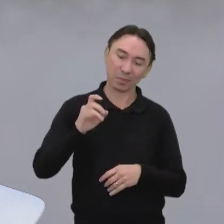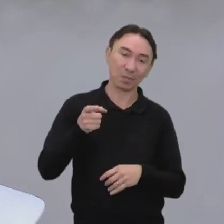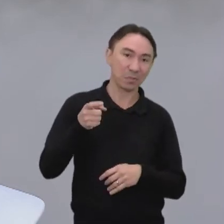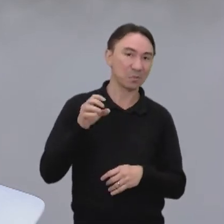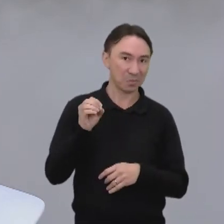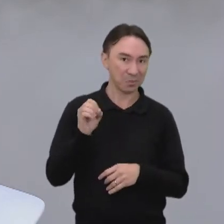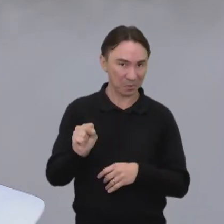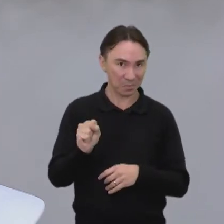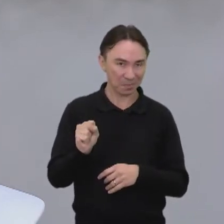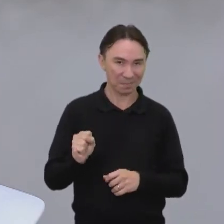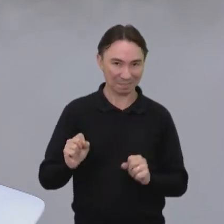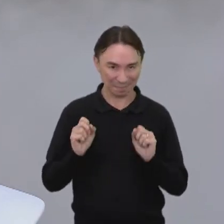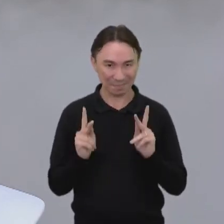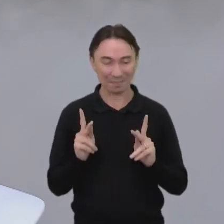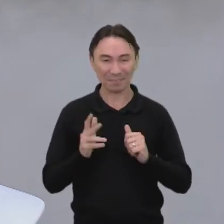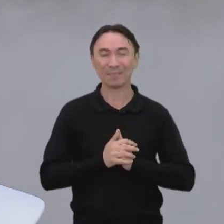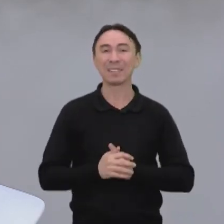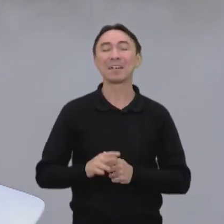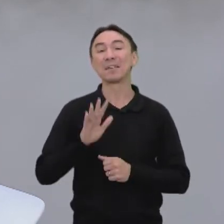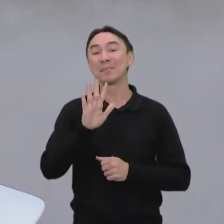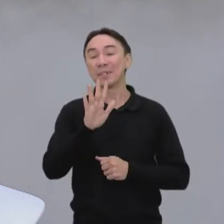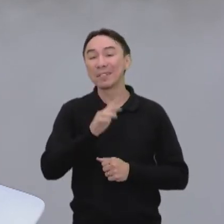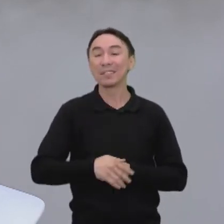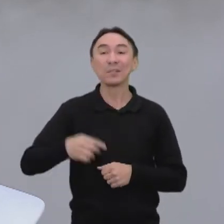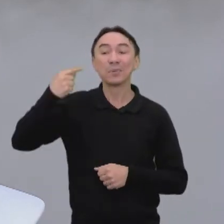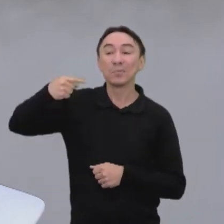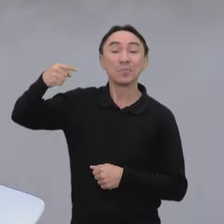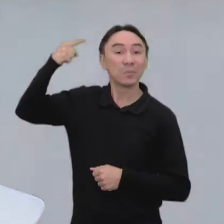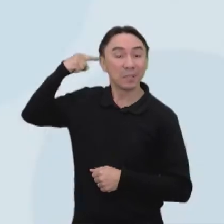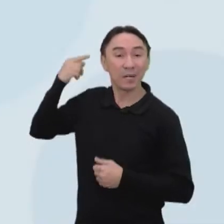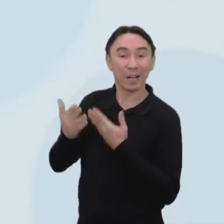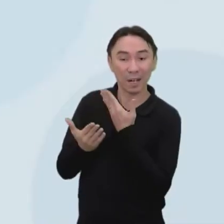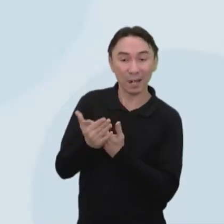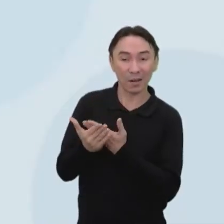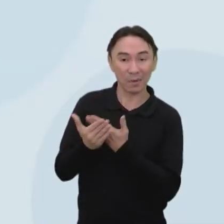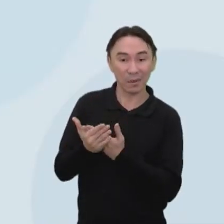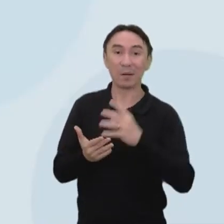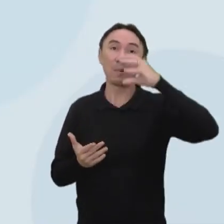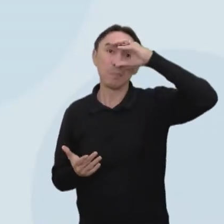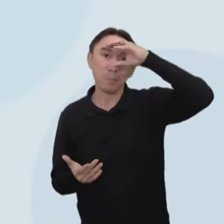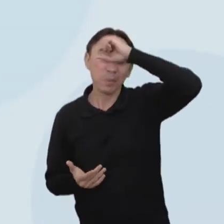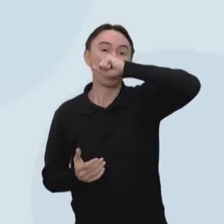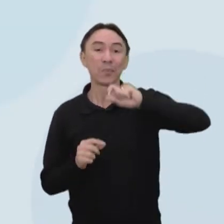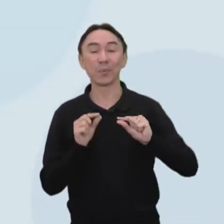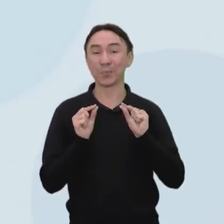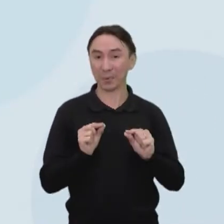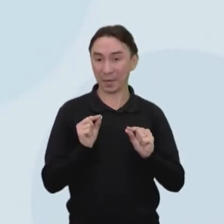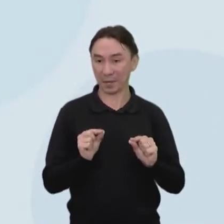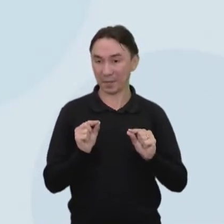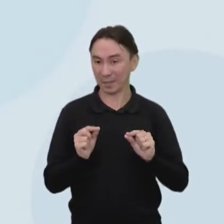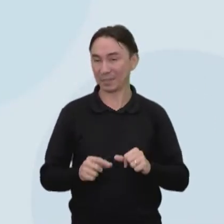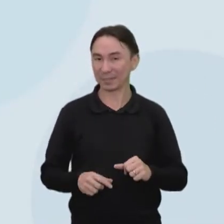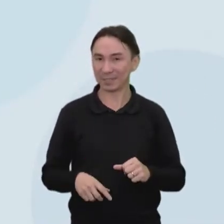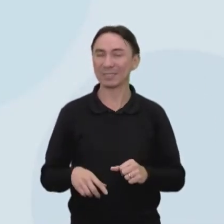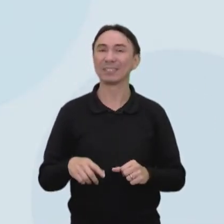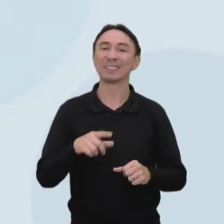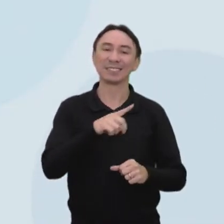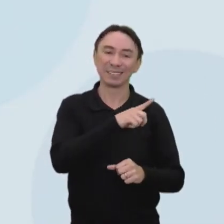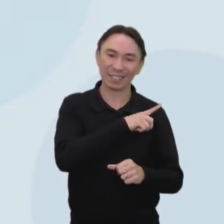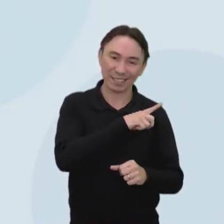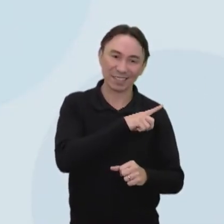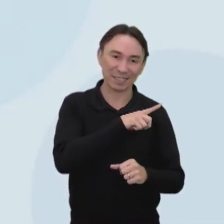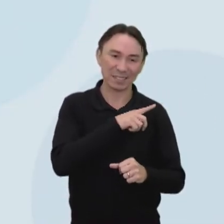vamos resgatar um pouquinho do que a gente viu na nossa última aula. Então, na nossa última aula, a gente entrou, né, com a parte aí